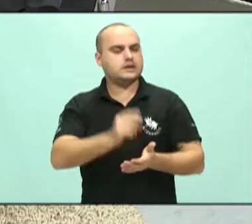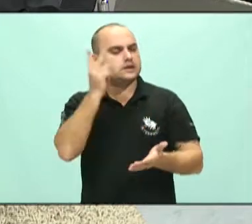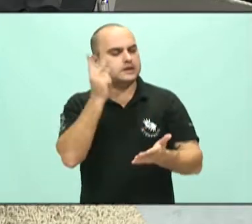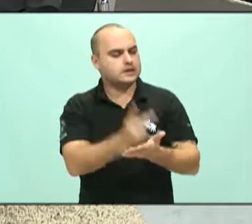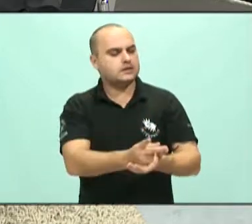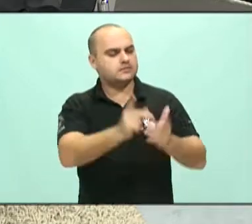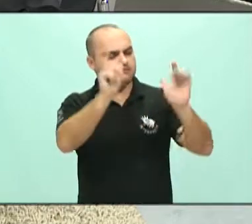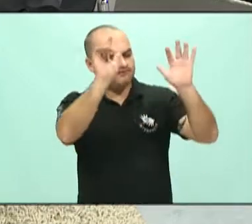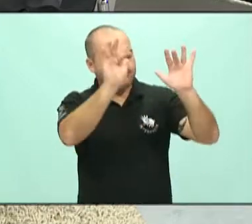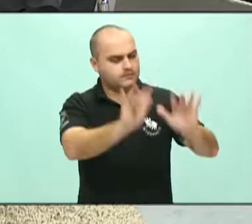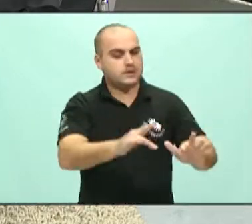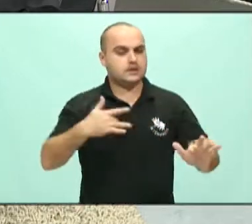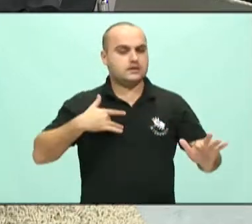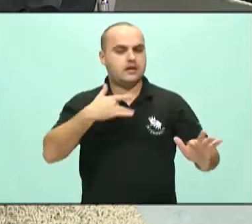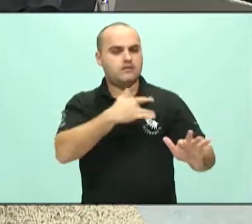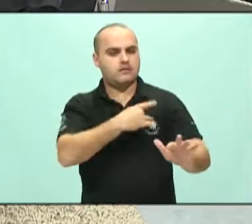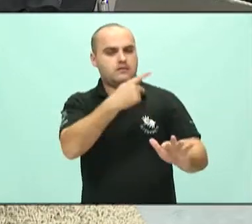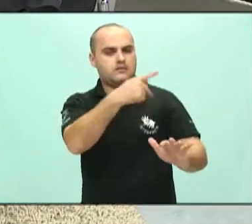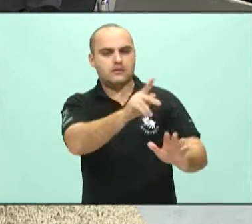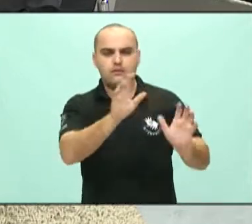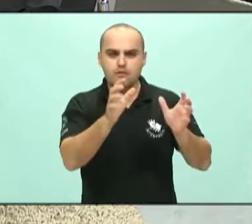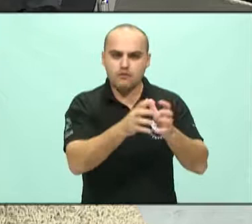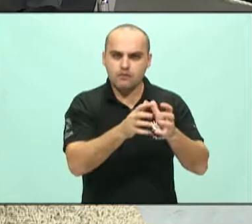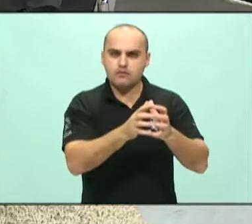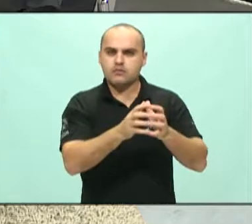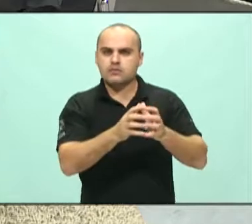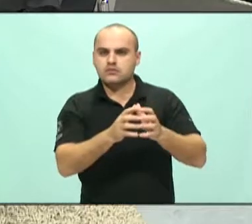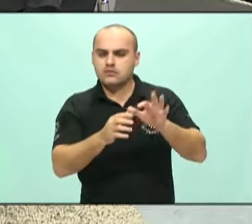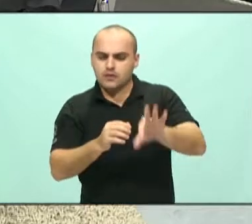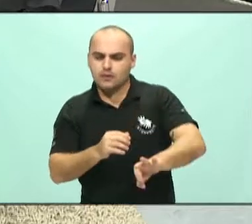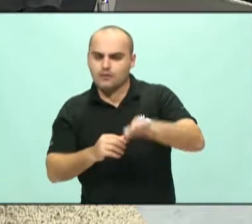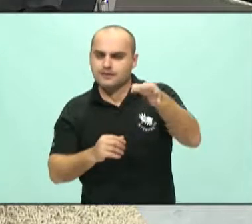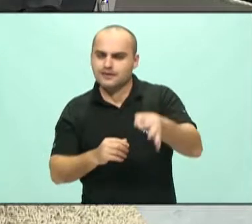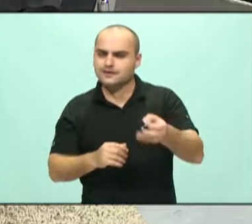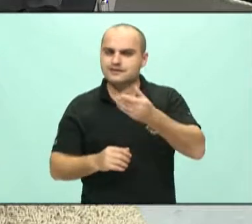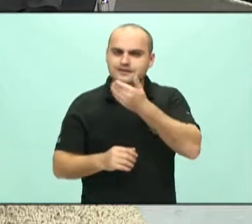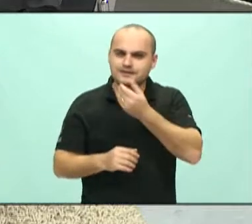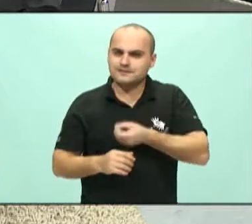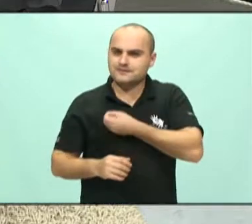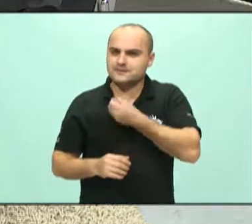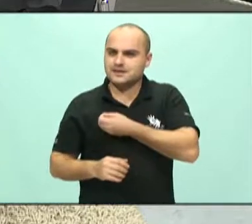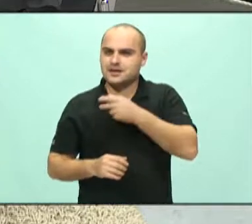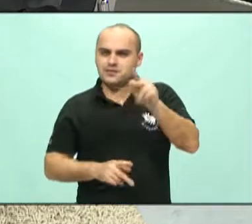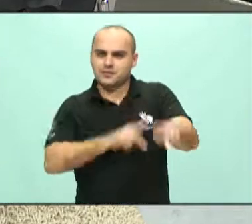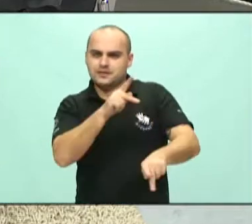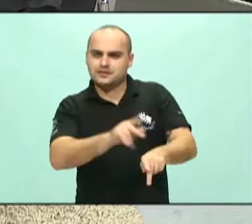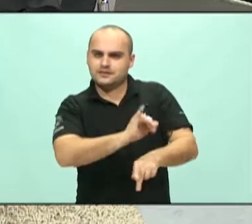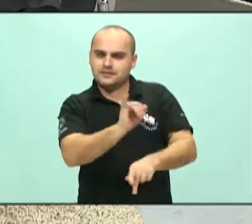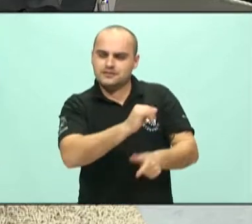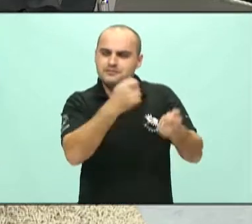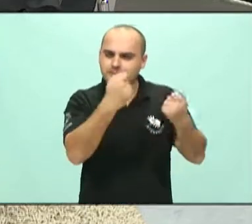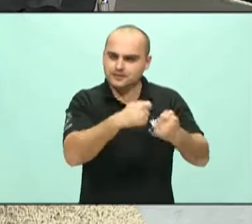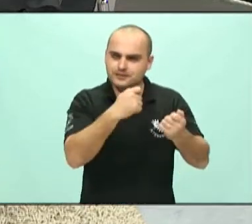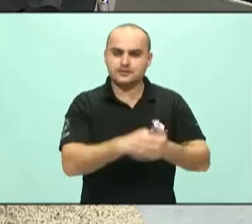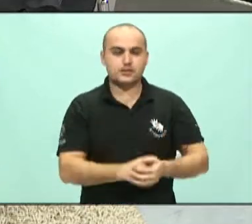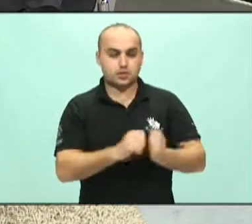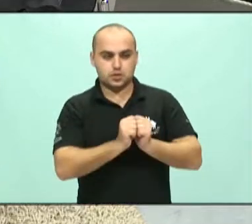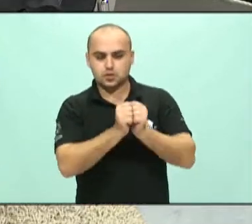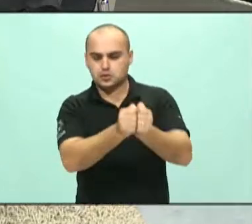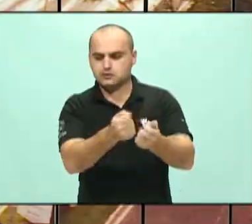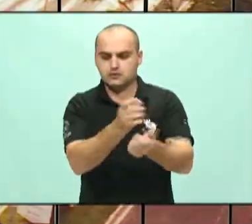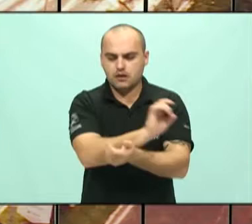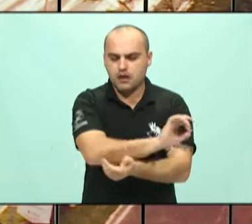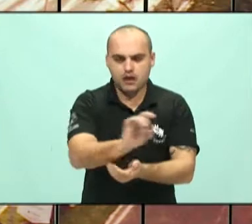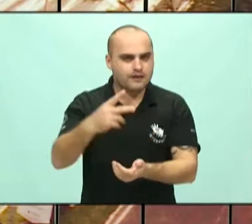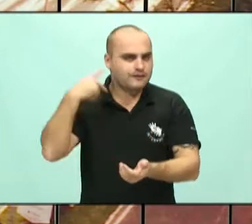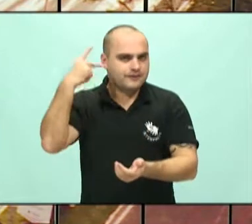muita saúde para o senhor e a sua equipe para ir buscar essa qualidade de vida que o povo de Itajaí merece e tal, juntamente com os demais nobres edis,